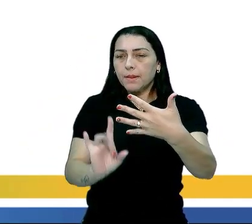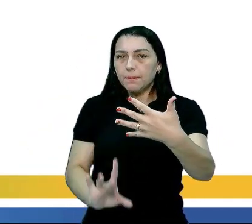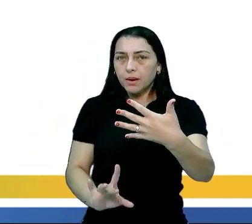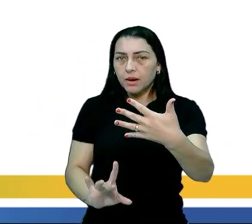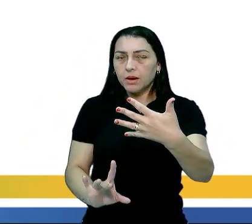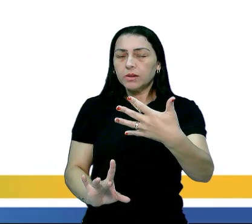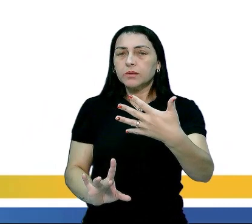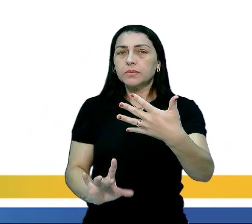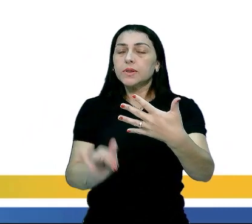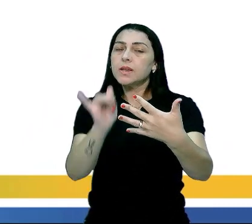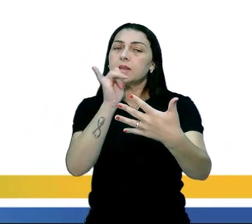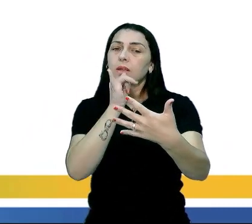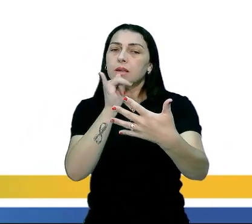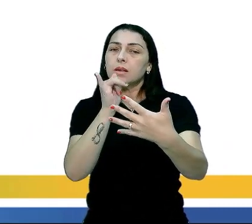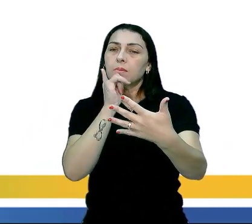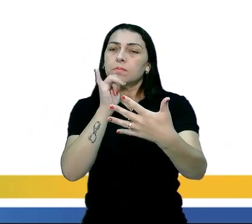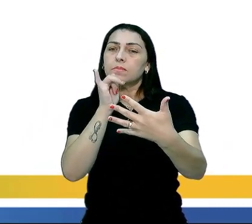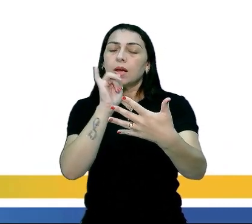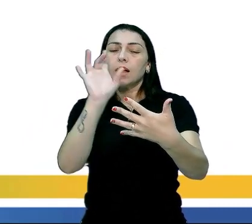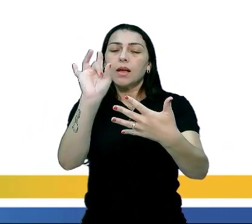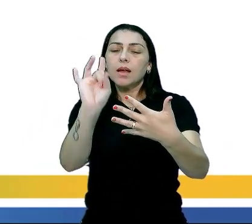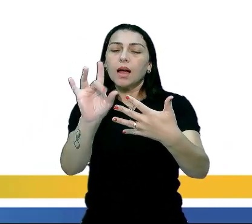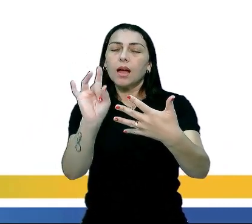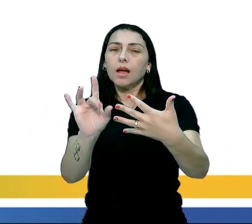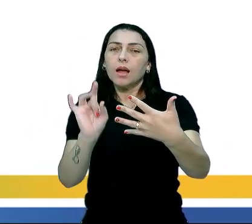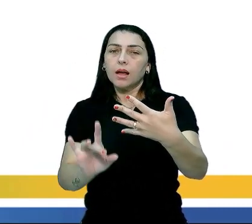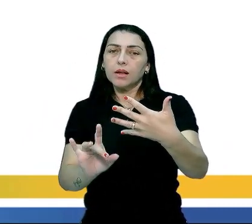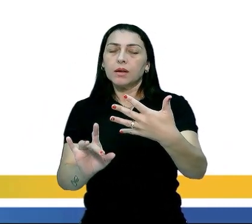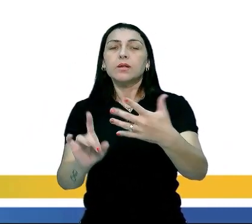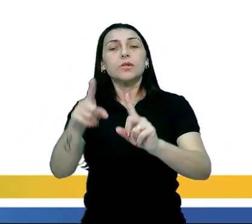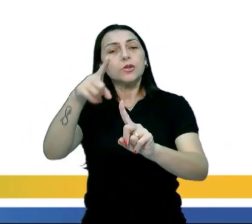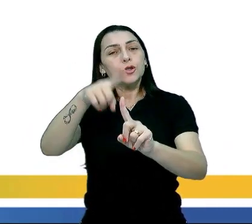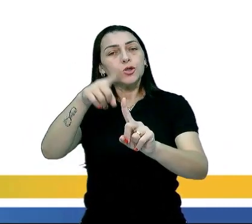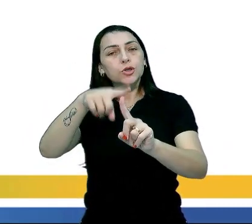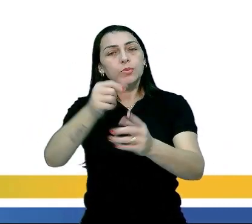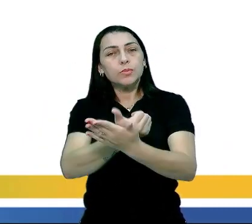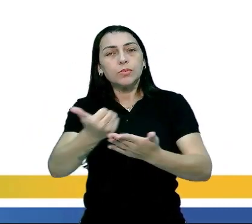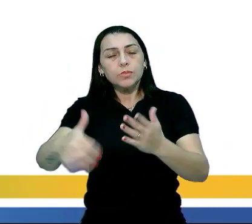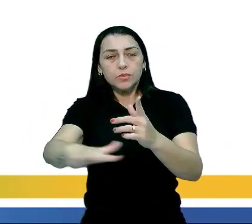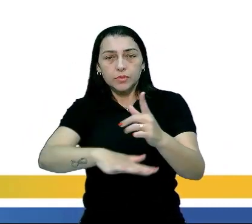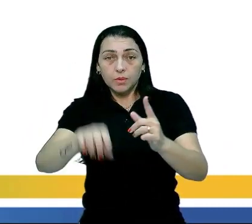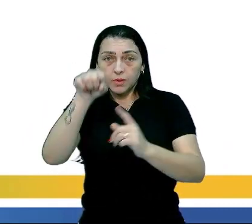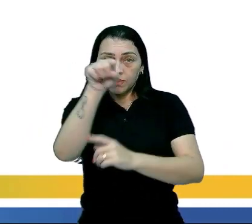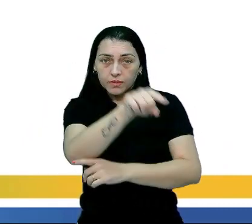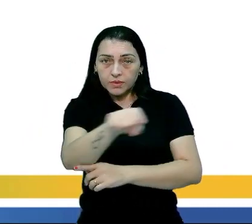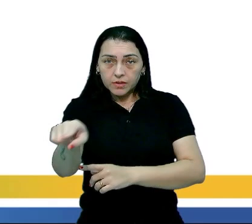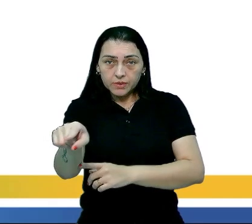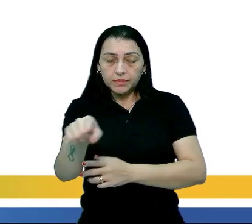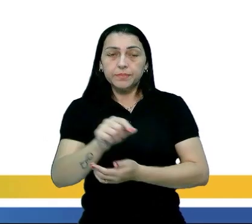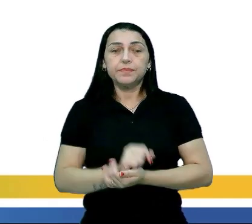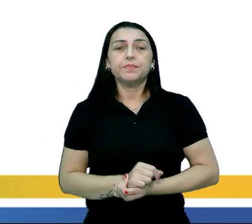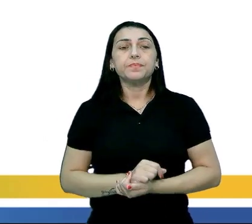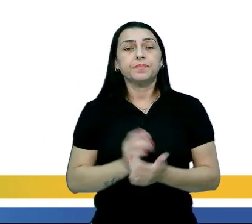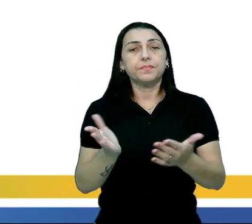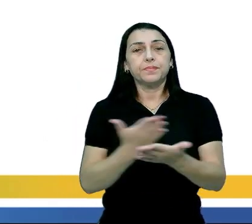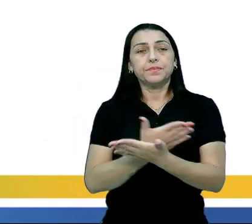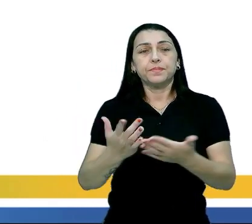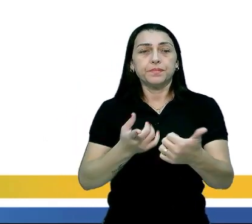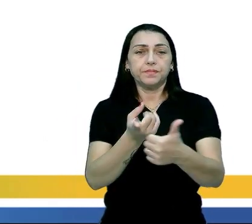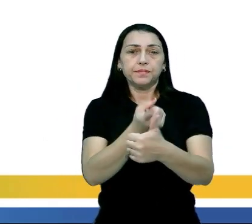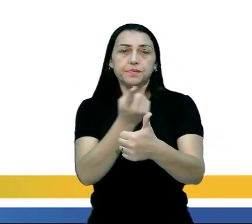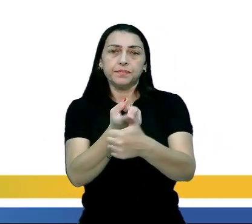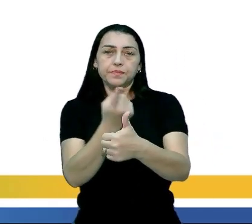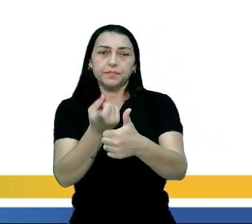uma e exemplificar cada uma dessas formas de ação social para vocês. Vamos